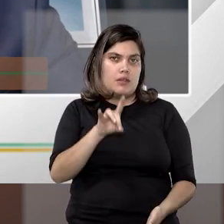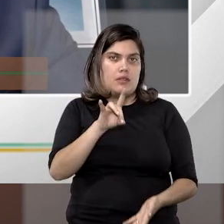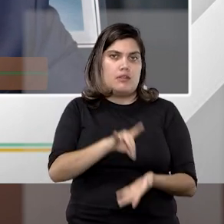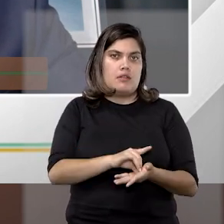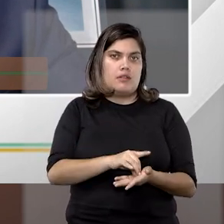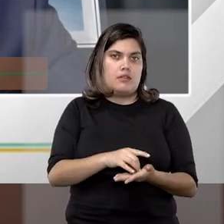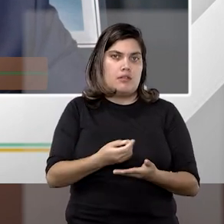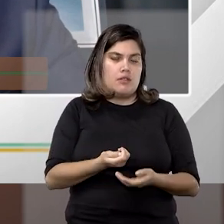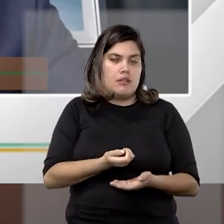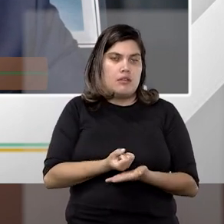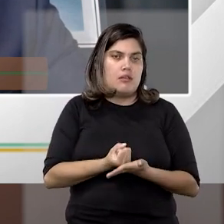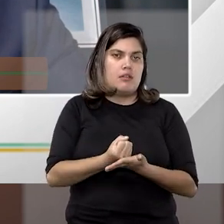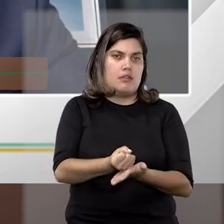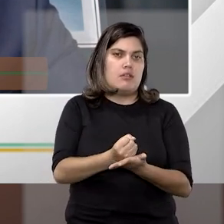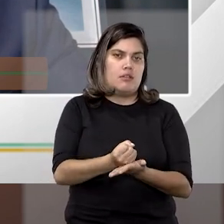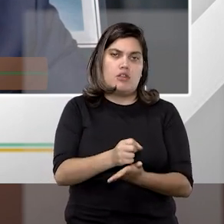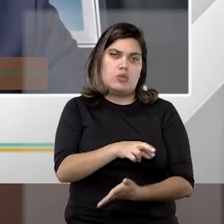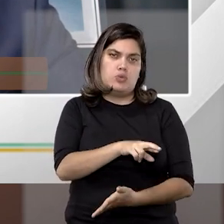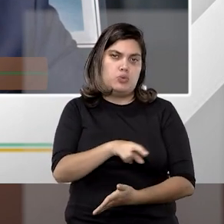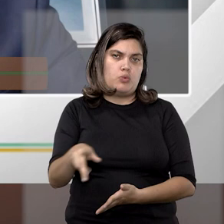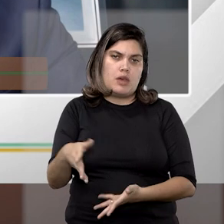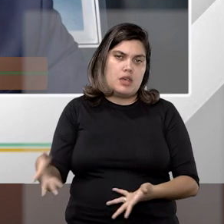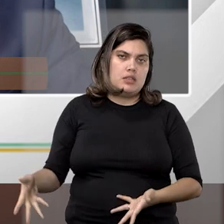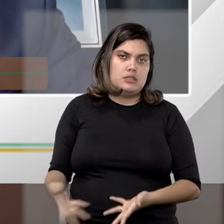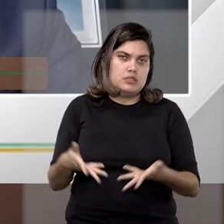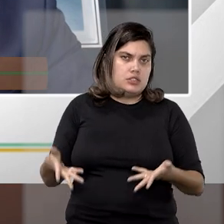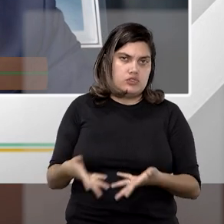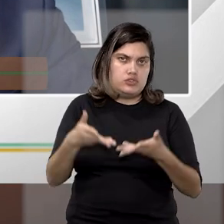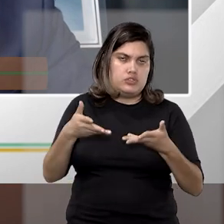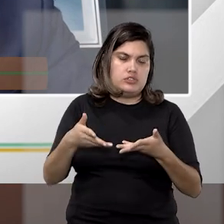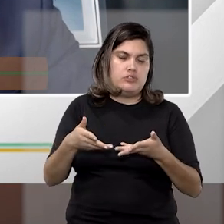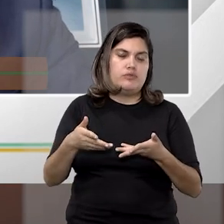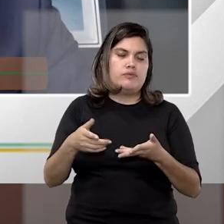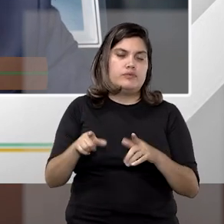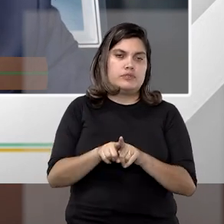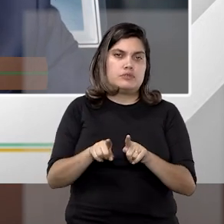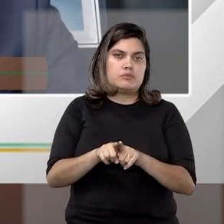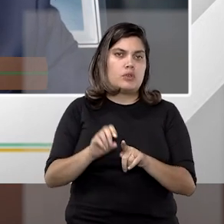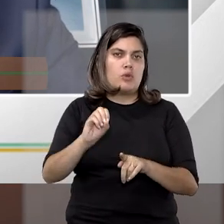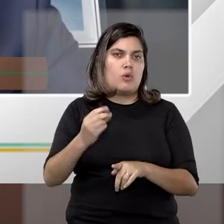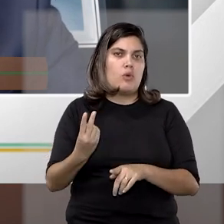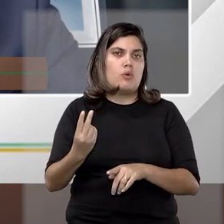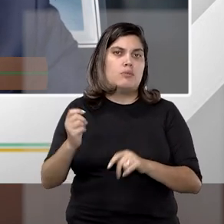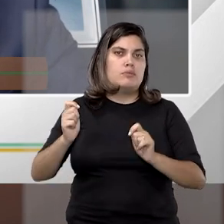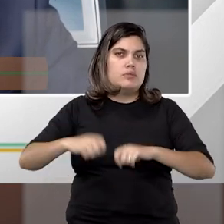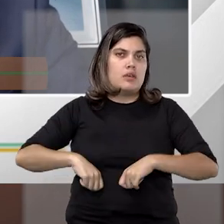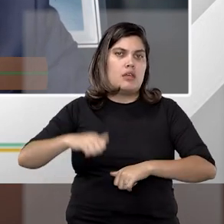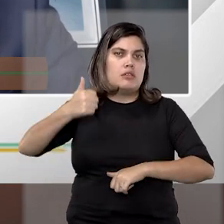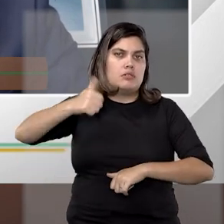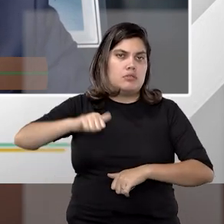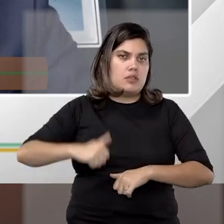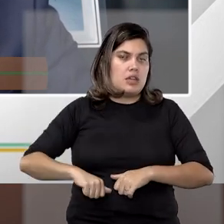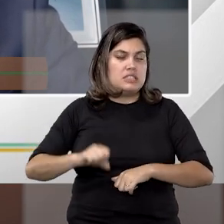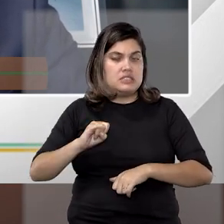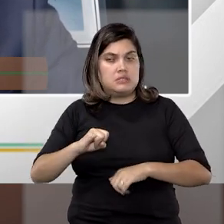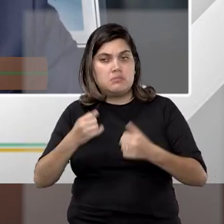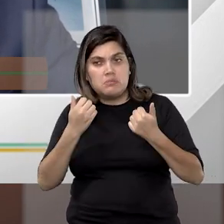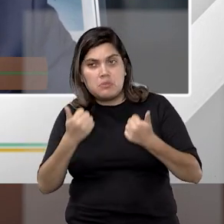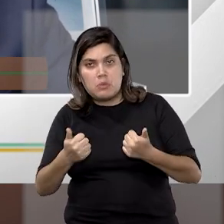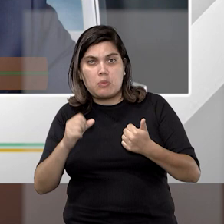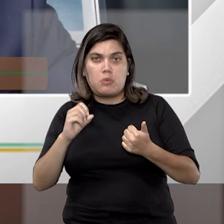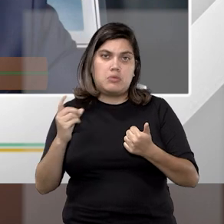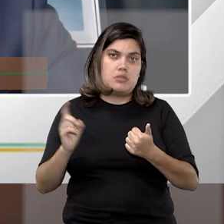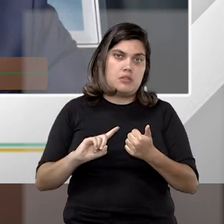e efetivamente retributivo e não com o incentivo ou como uma possibilidade de análise se